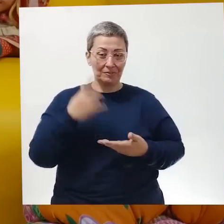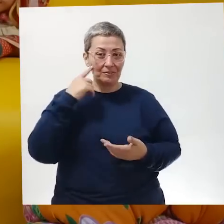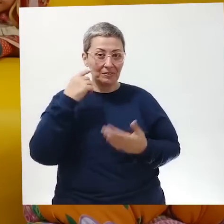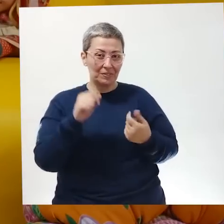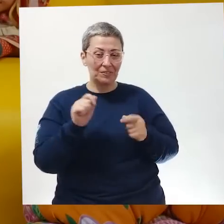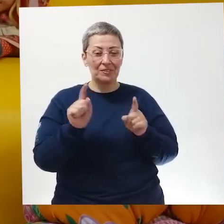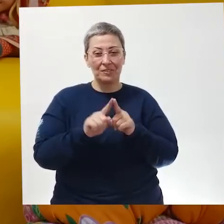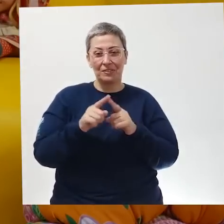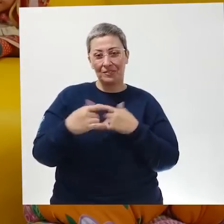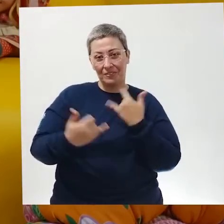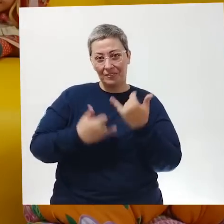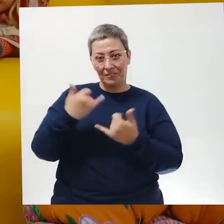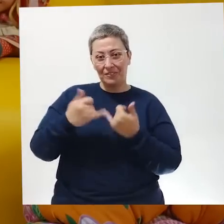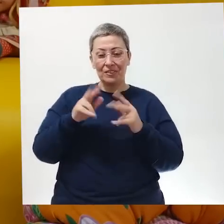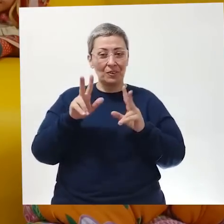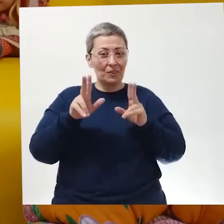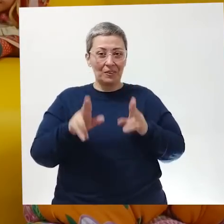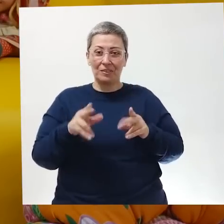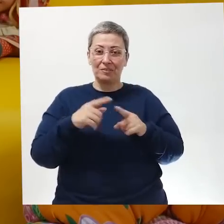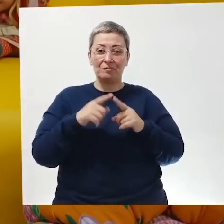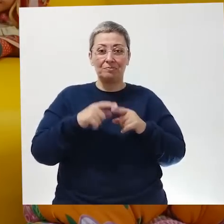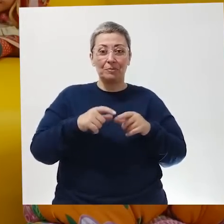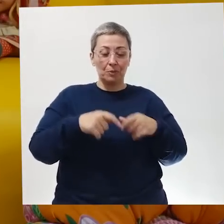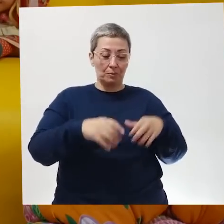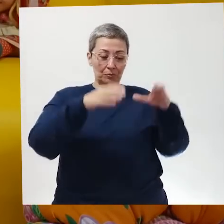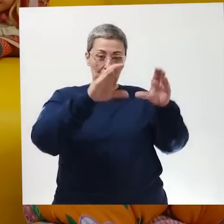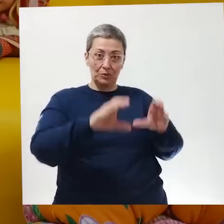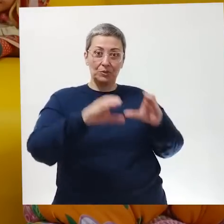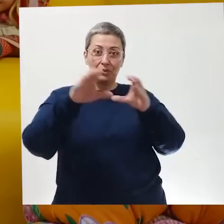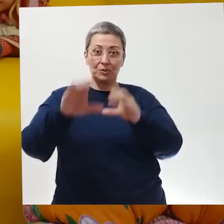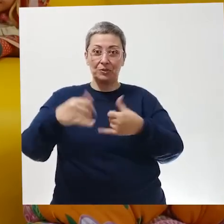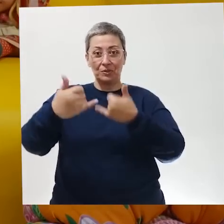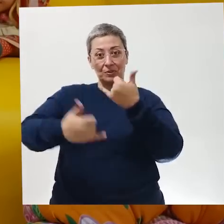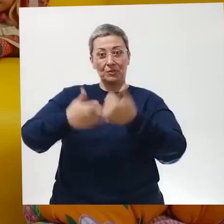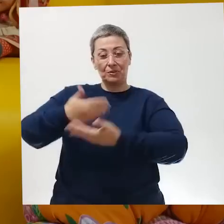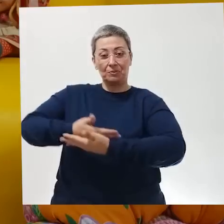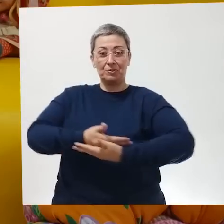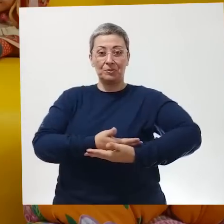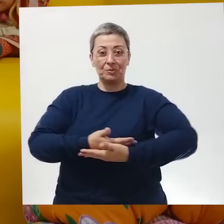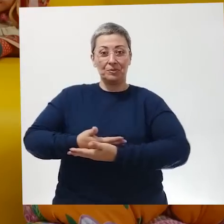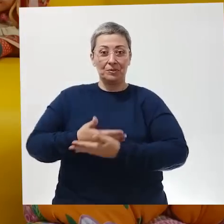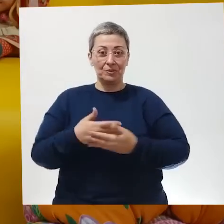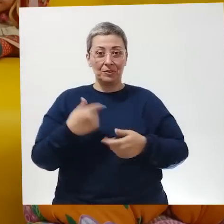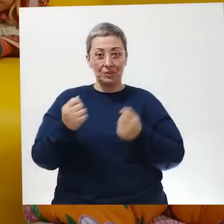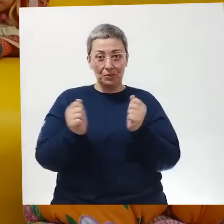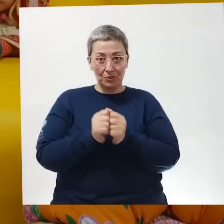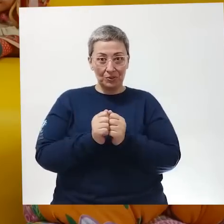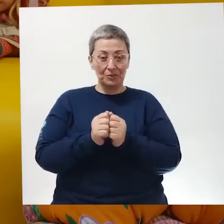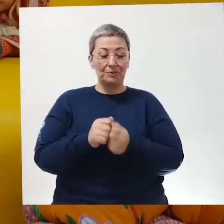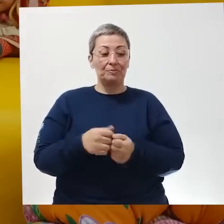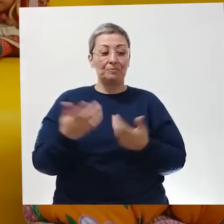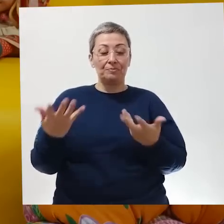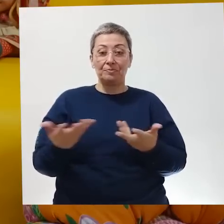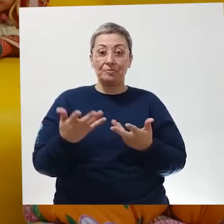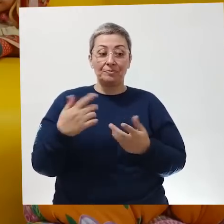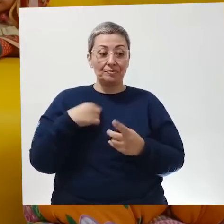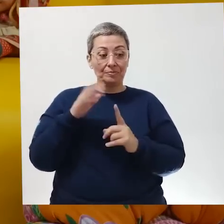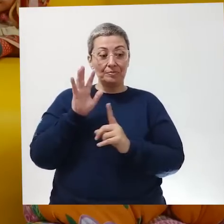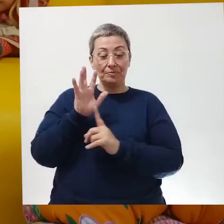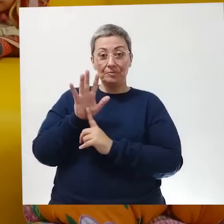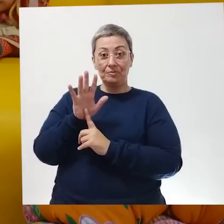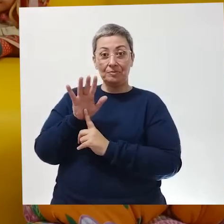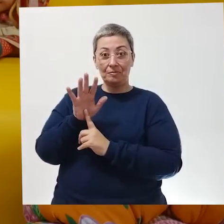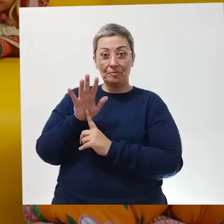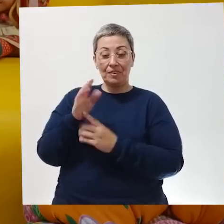gente brinca? A gente coloca as nossas bonecas para brincar com a gente? Opa, opa, opa. Trago aqui então